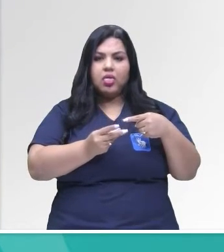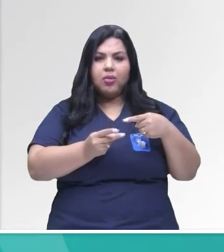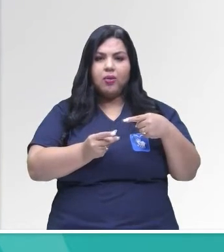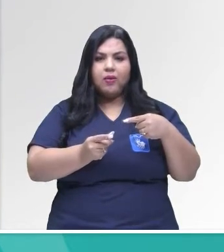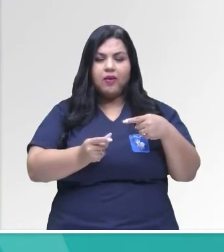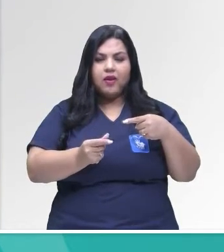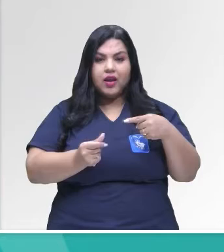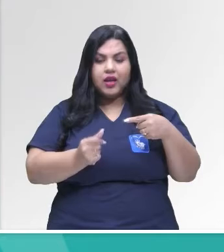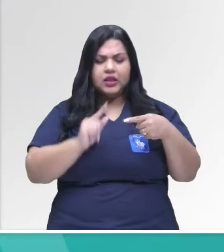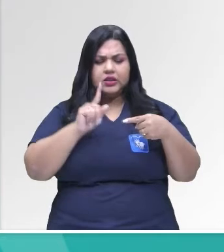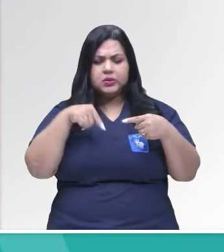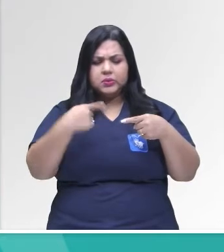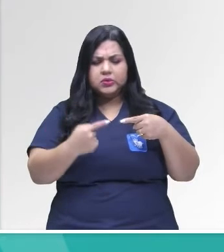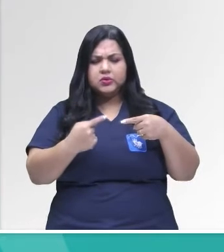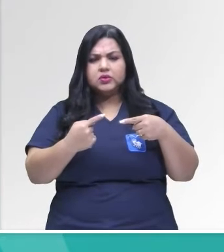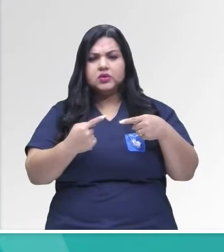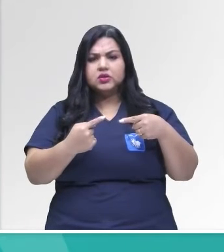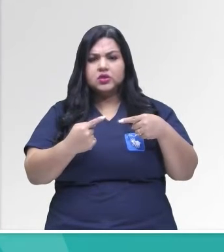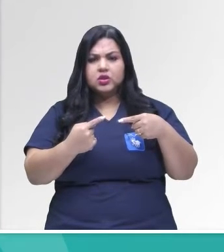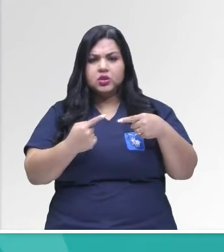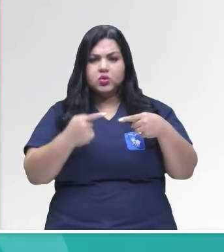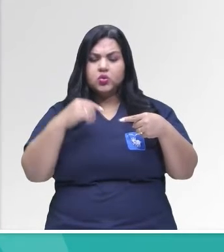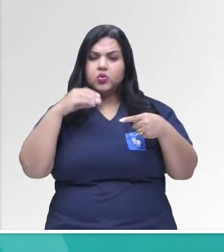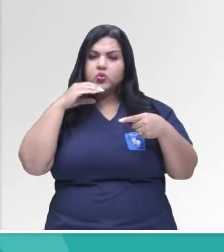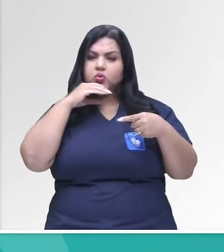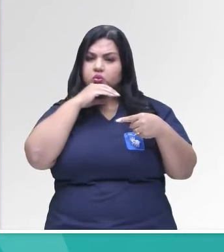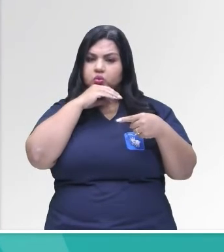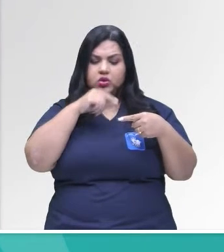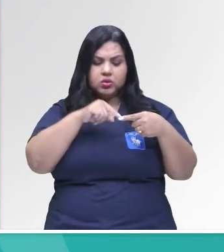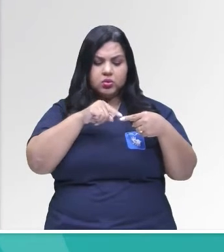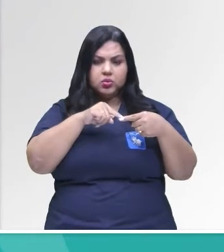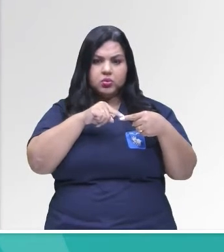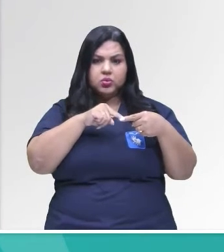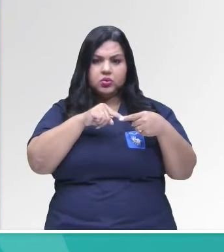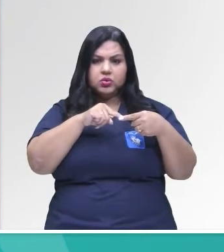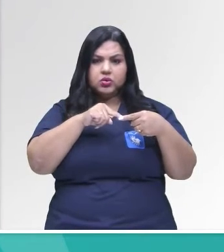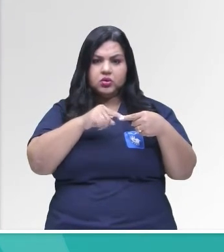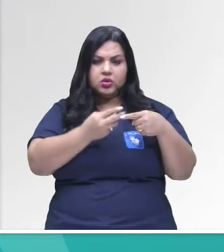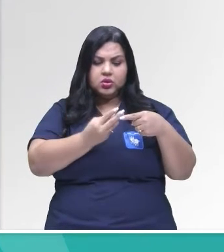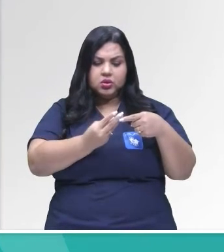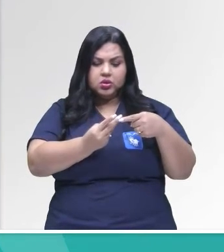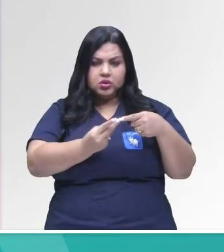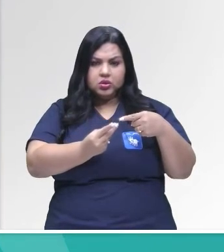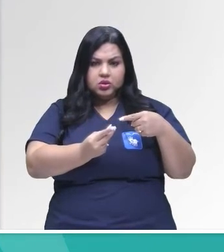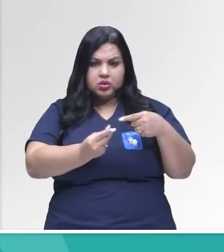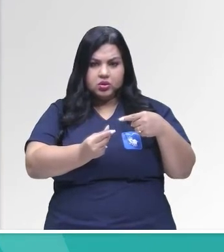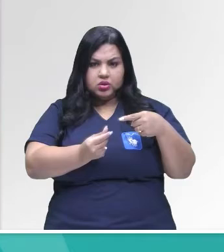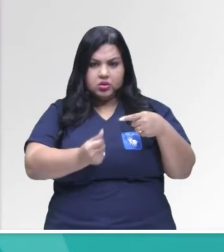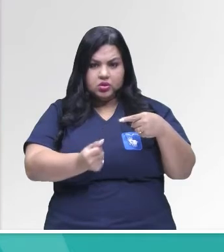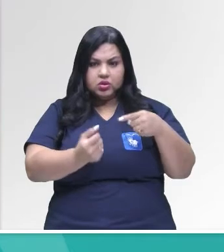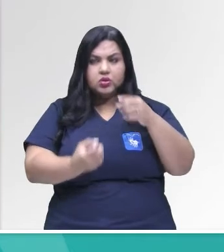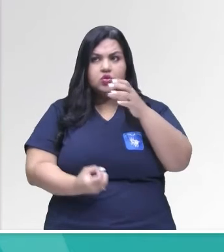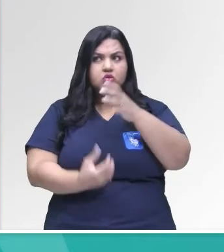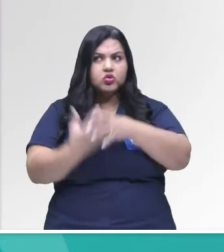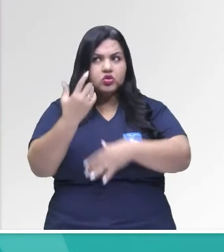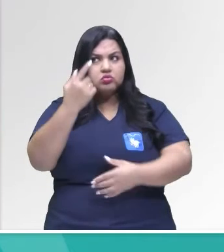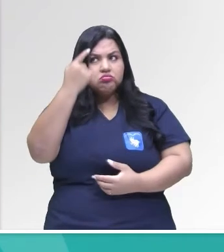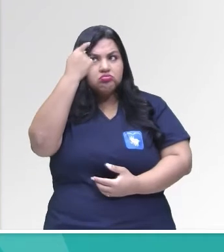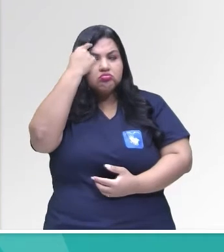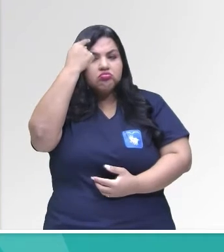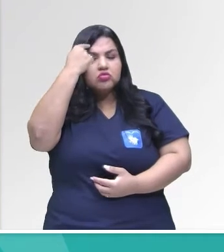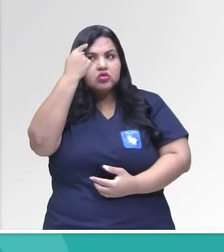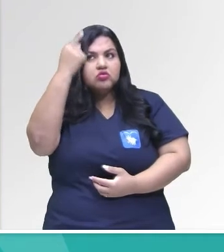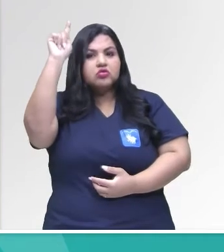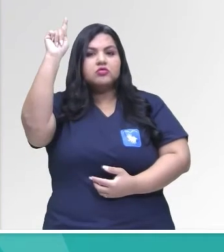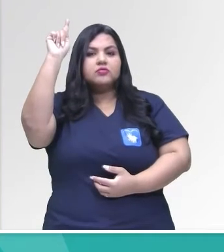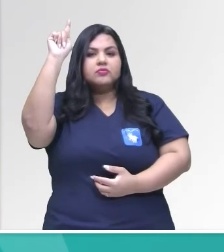a partir desse princípio, desse aquecimento ali daquela caneta, que surgiu o princípio, a